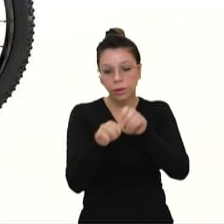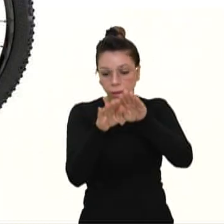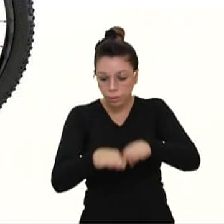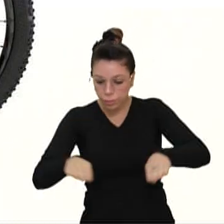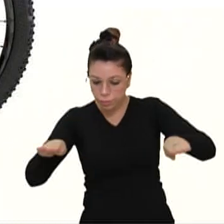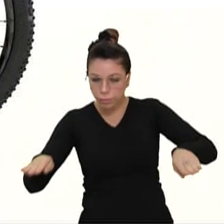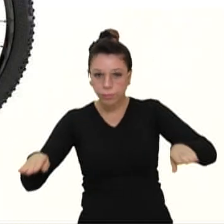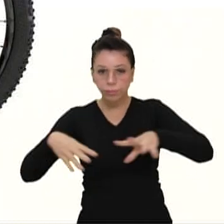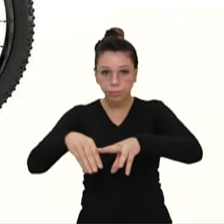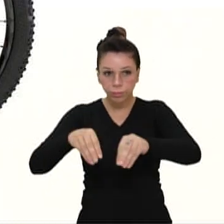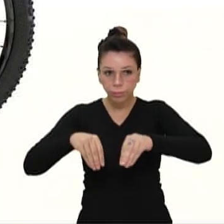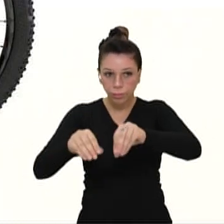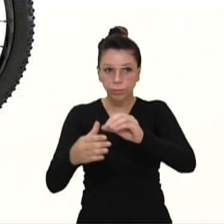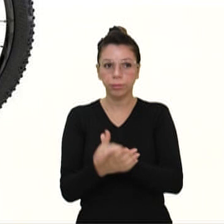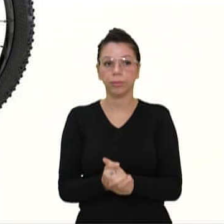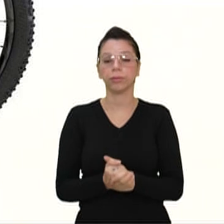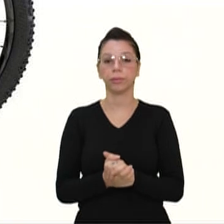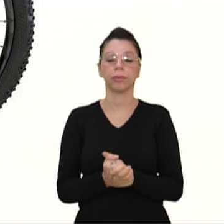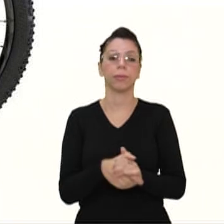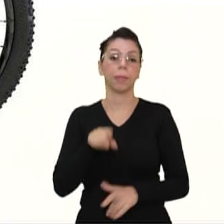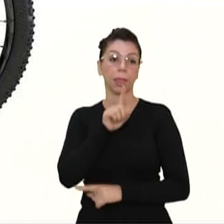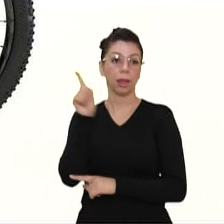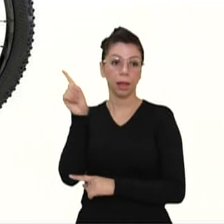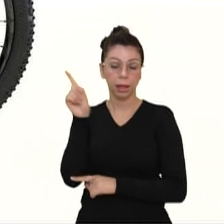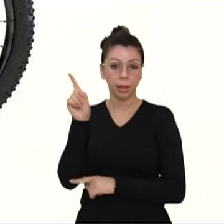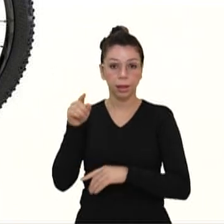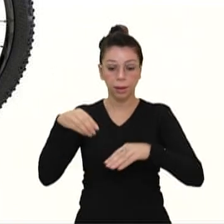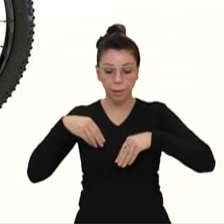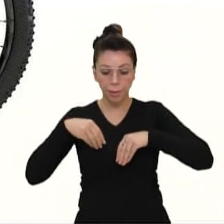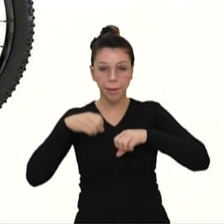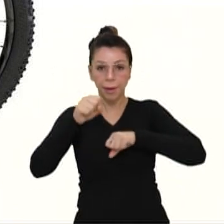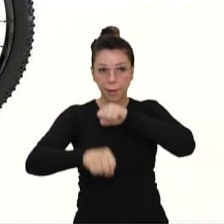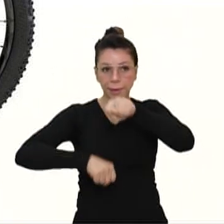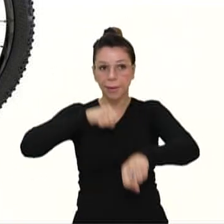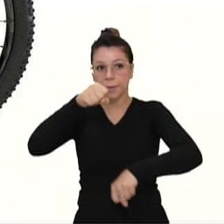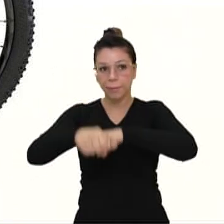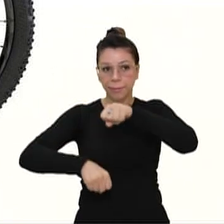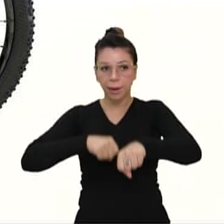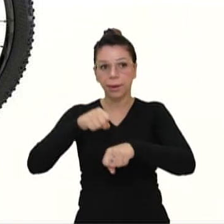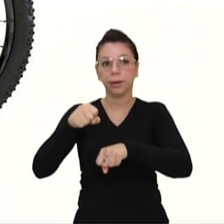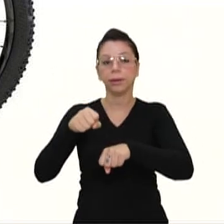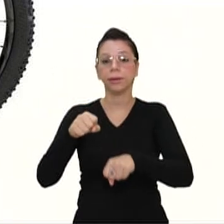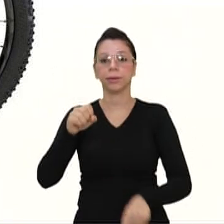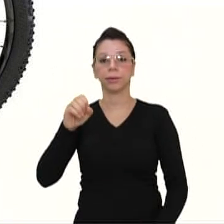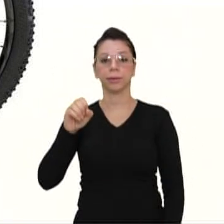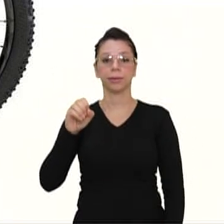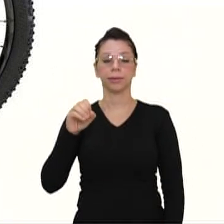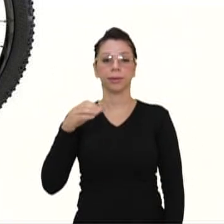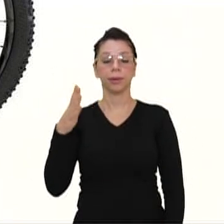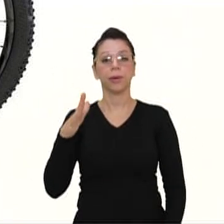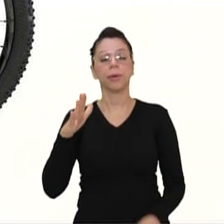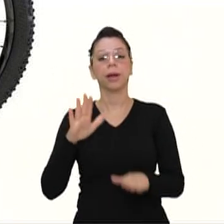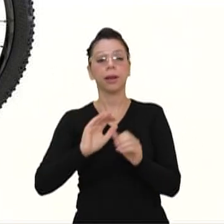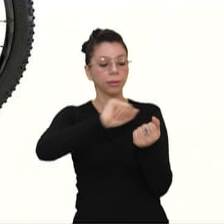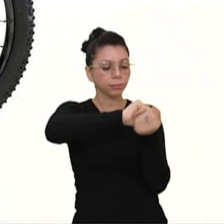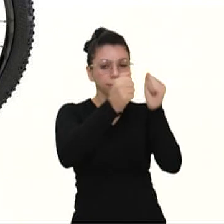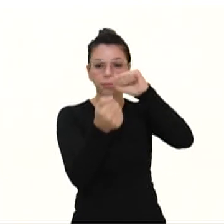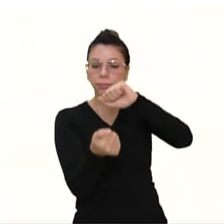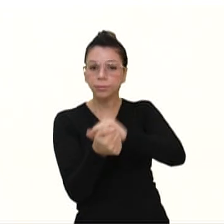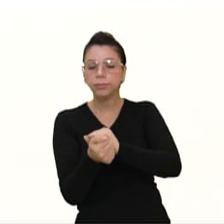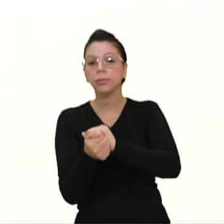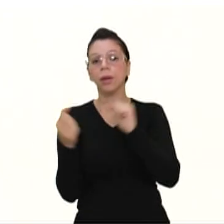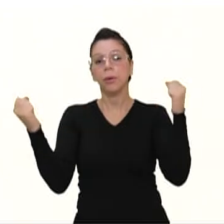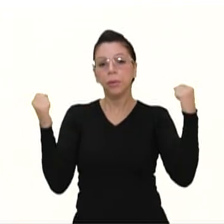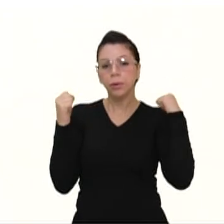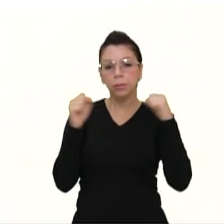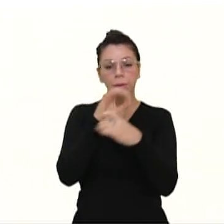Essa é a bike de mountain bike, a bicicleta de mountain bike é diferente das demais bicicletas, toda adaptada para o esporte